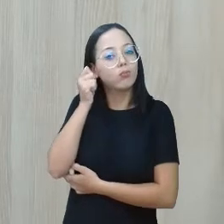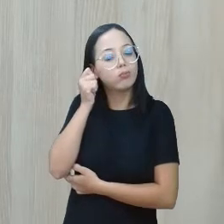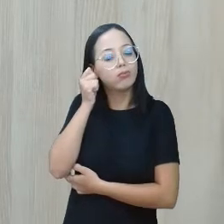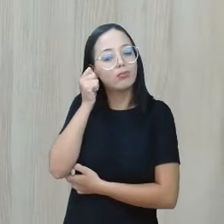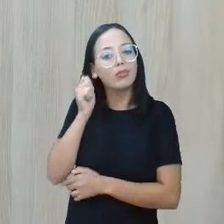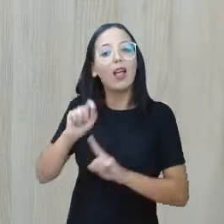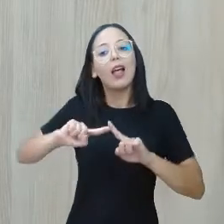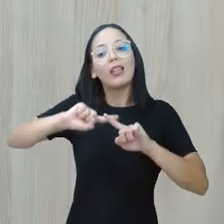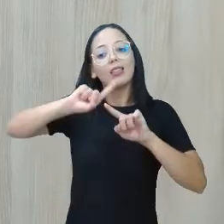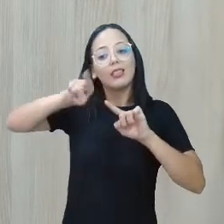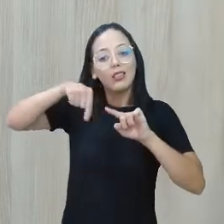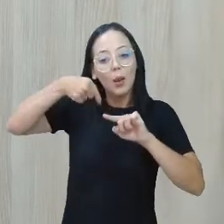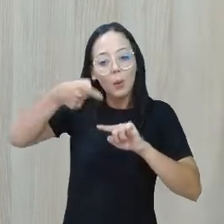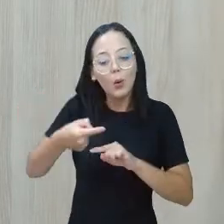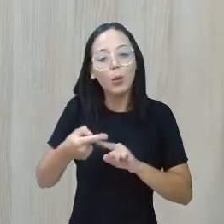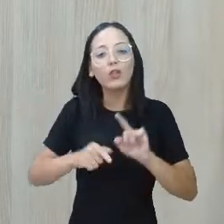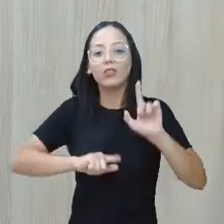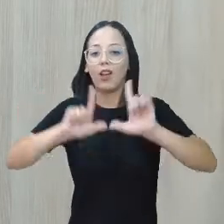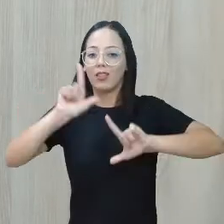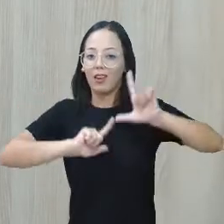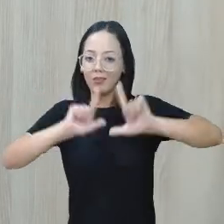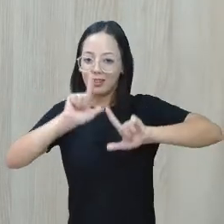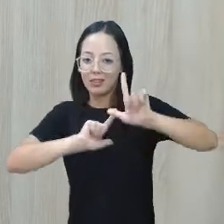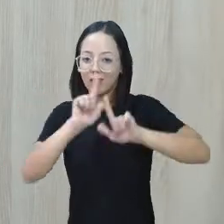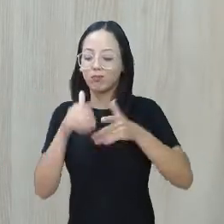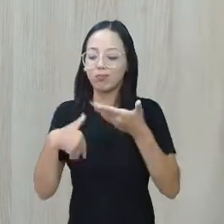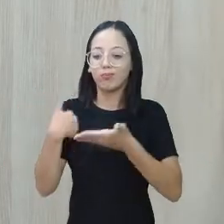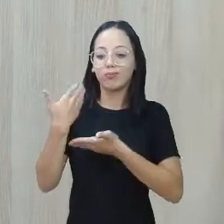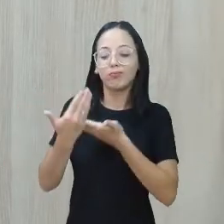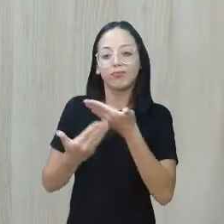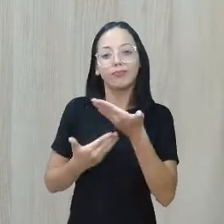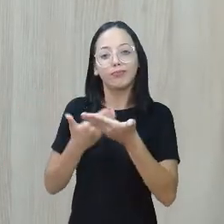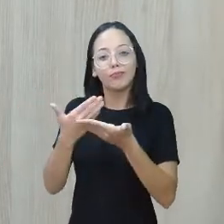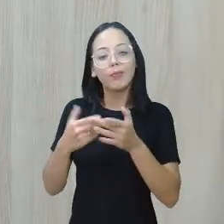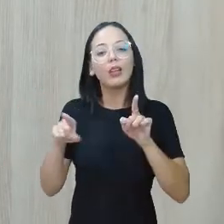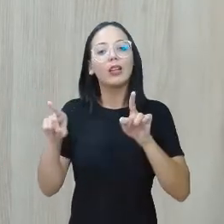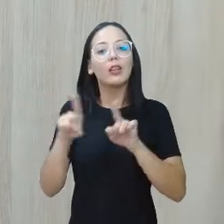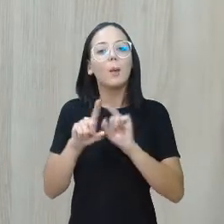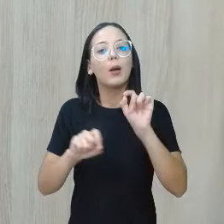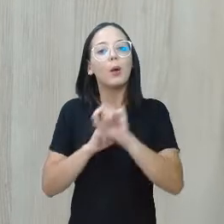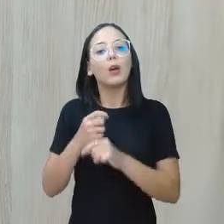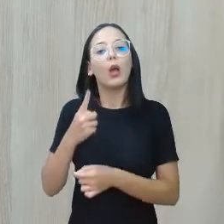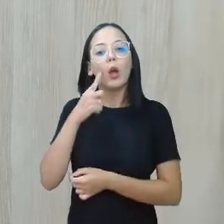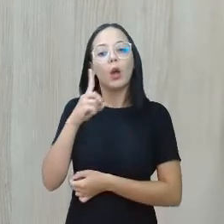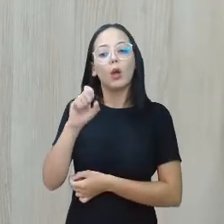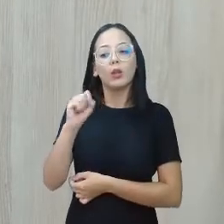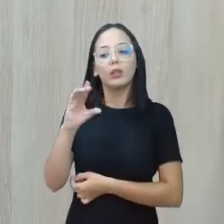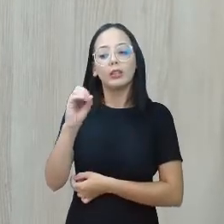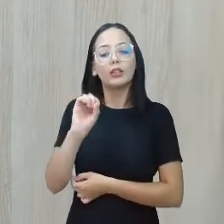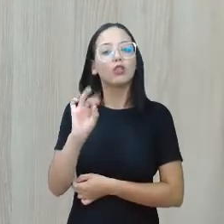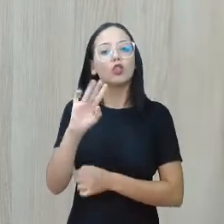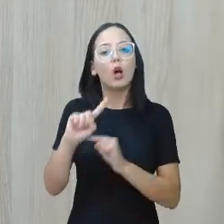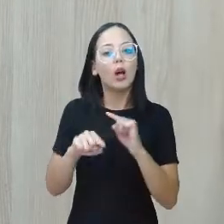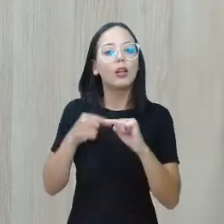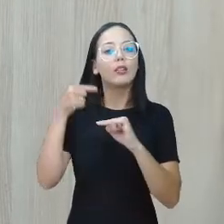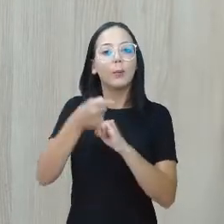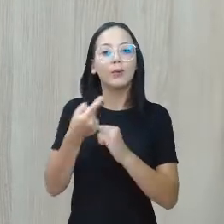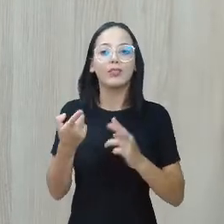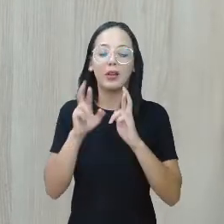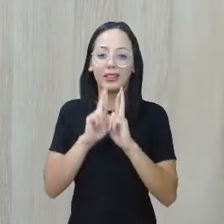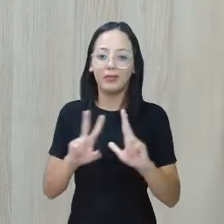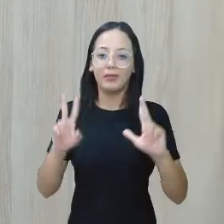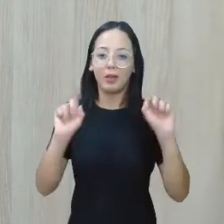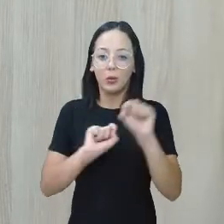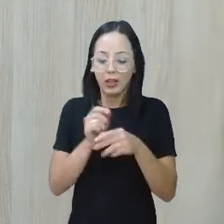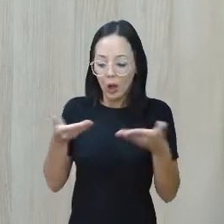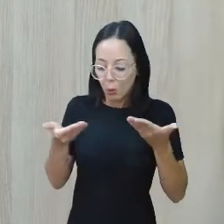rádio, depois é que ela passou a ser tocada na televisão. Em A preto e popularização branco, né? do disco de vinil só veio depois. Então, era muito diferente do que